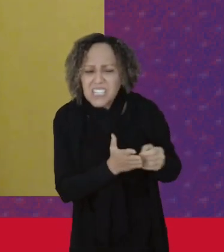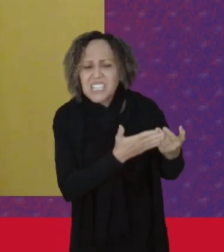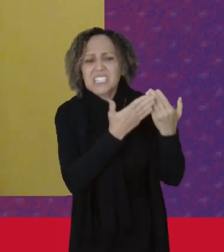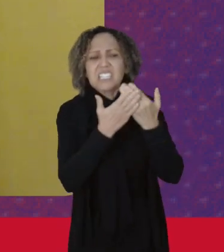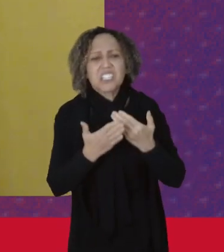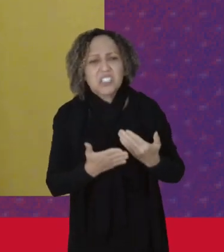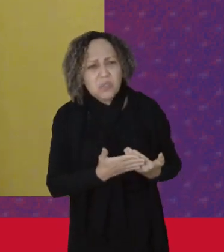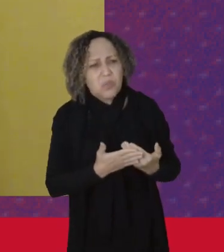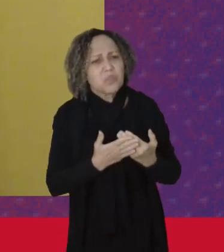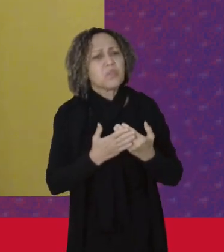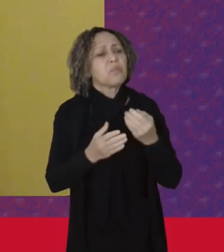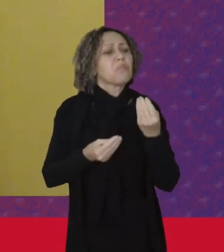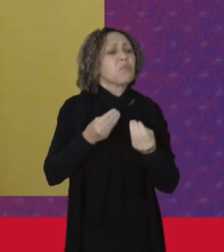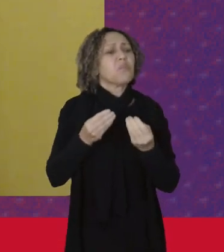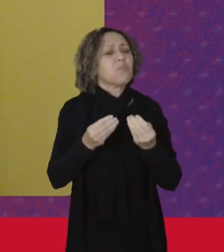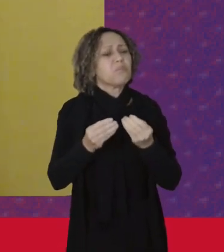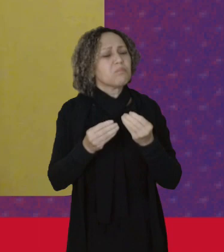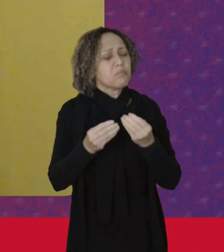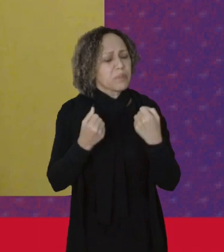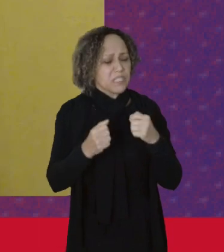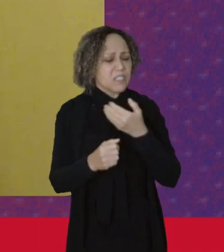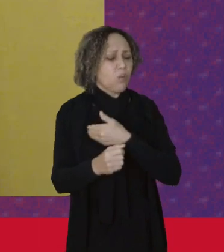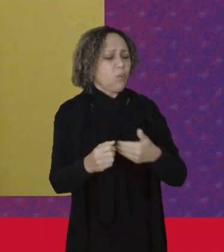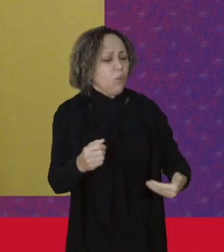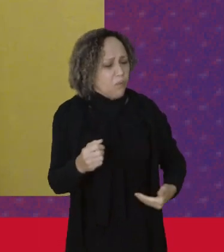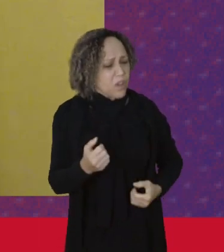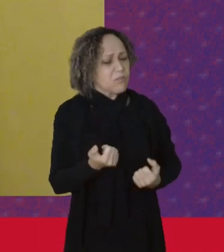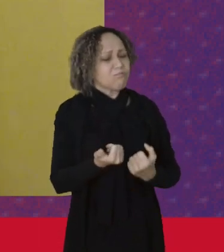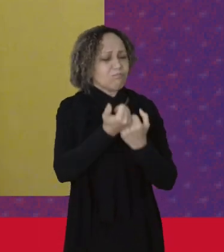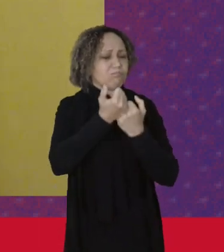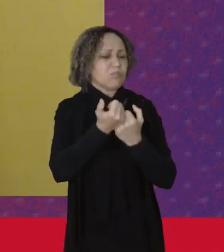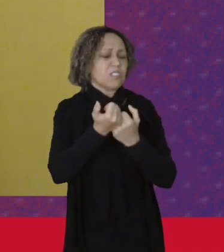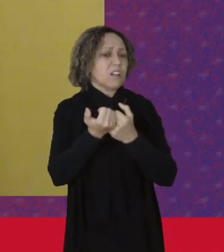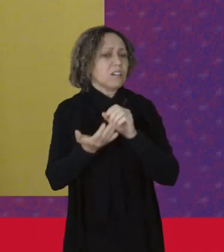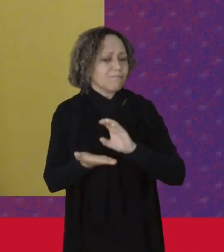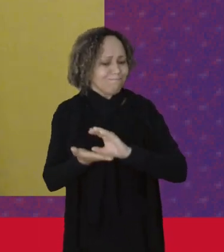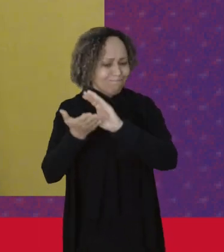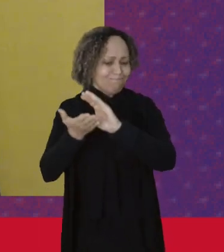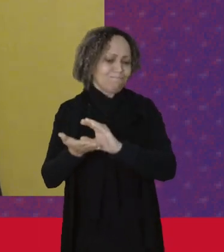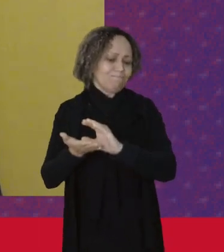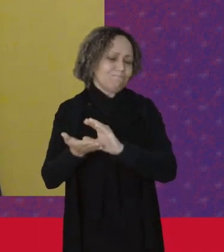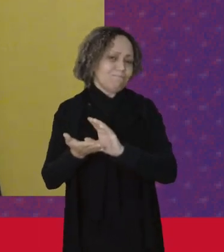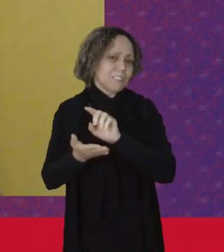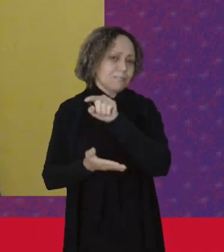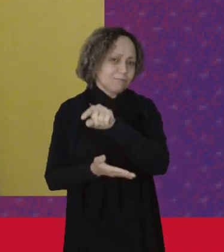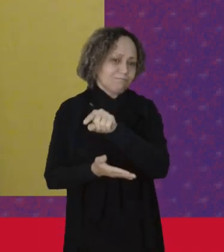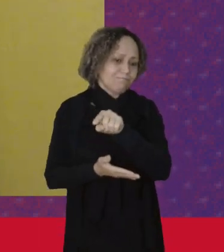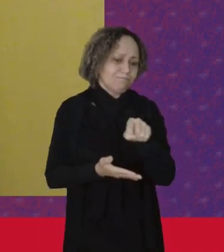da perspectiva de um governo. Acho que é isso. E é óbvio que